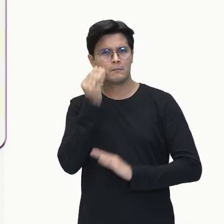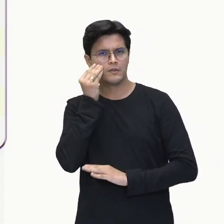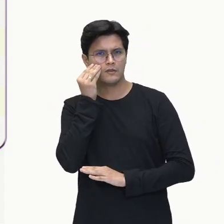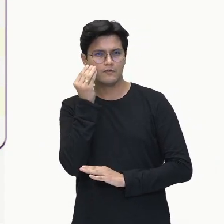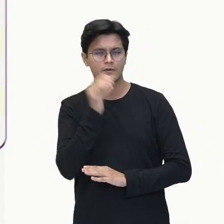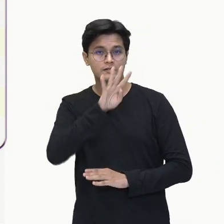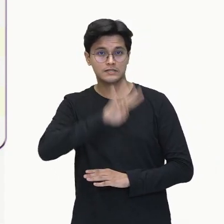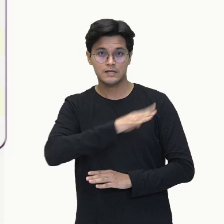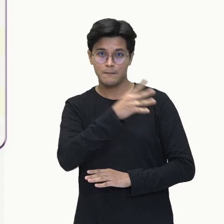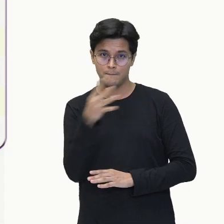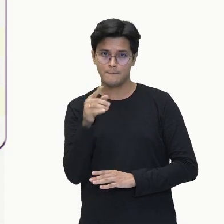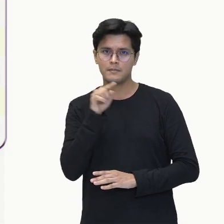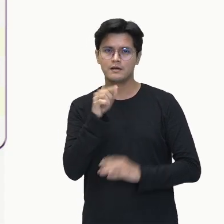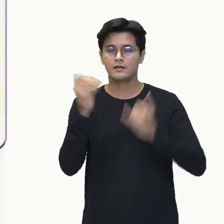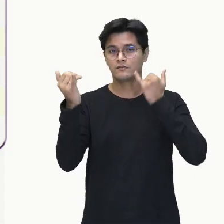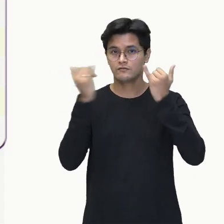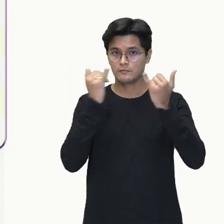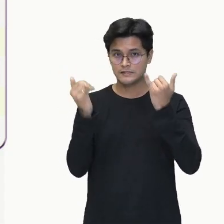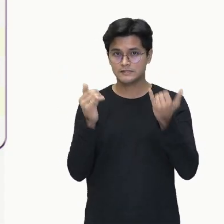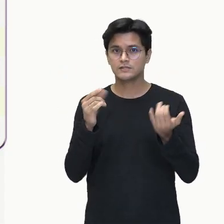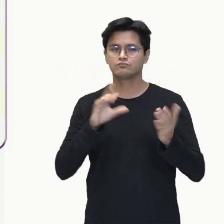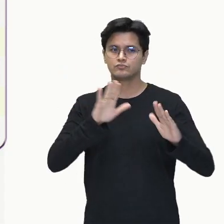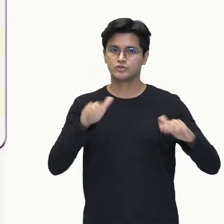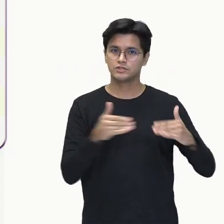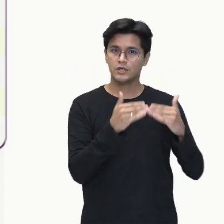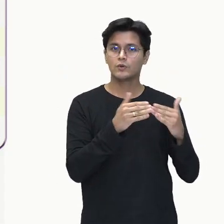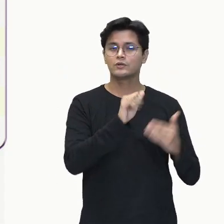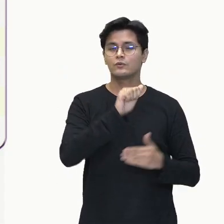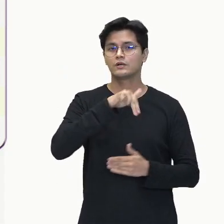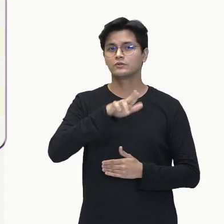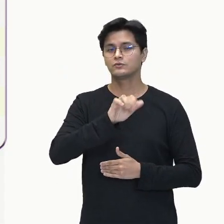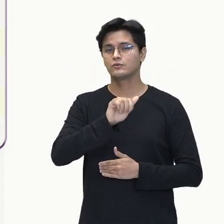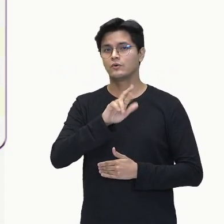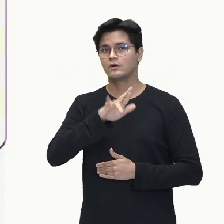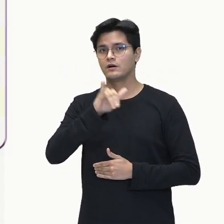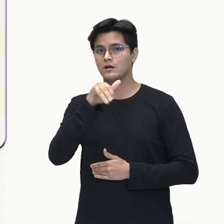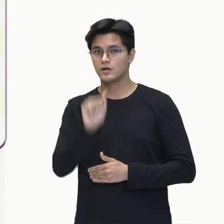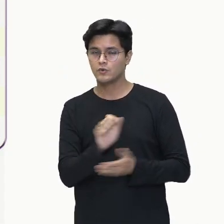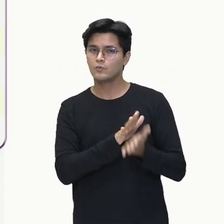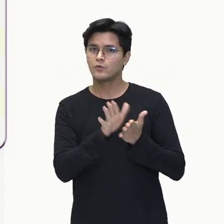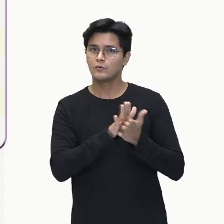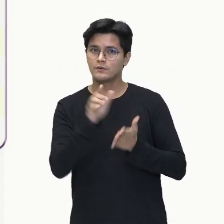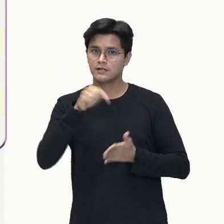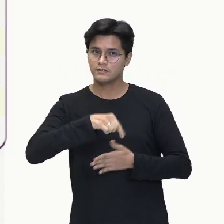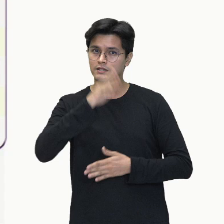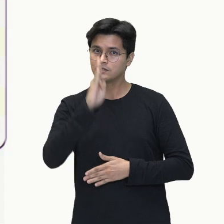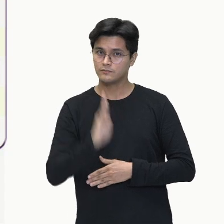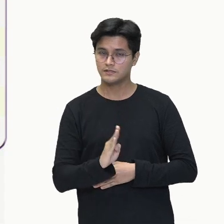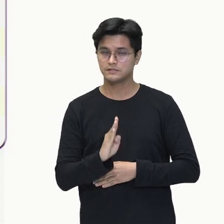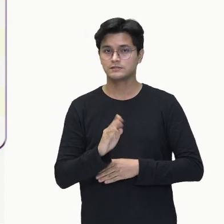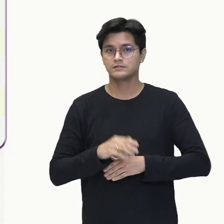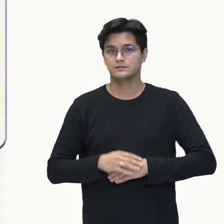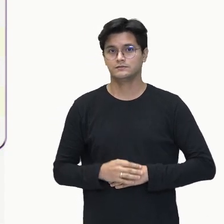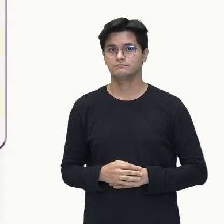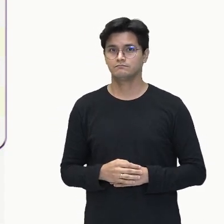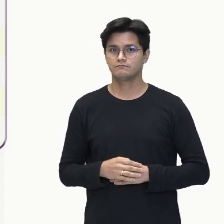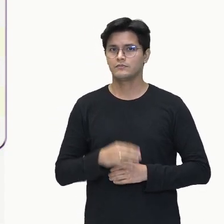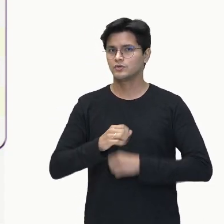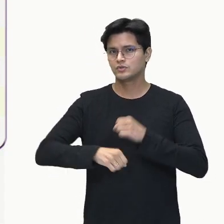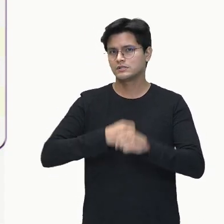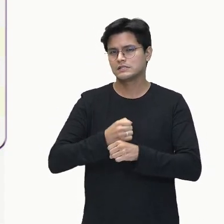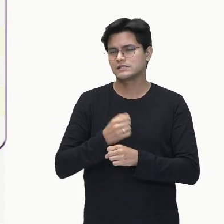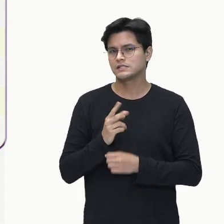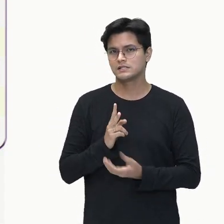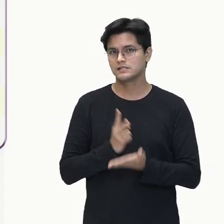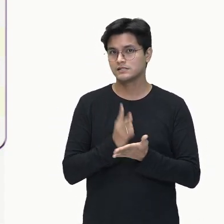de um anuário que é publicado no Brasil sobre violência, tá? É um anuário de segurança pública, ele sai todos os anos, geralmente